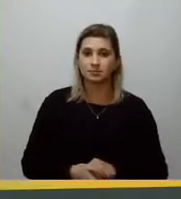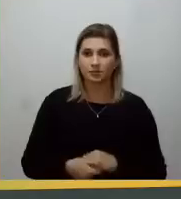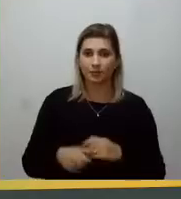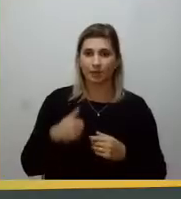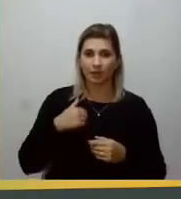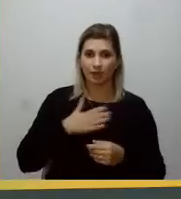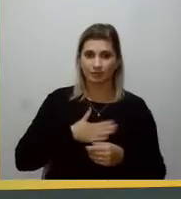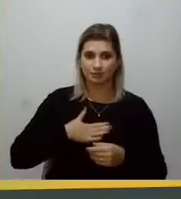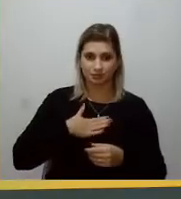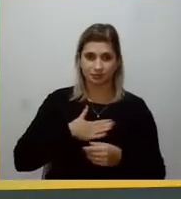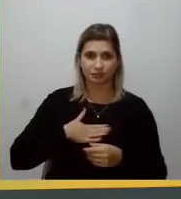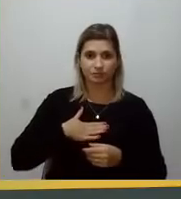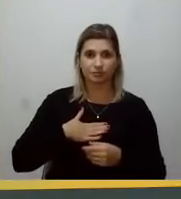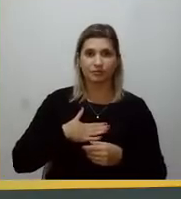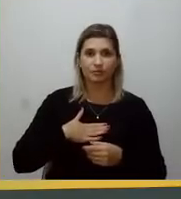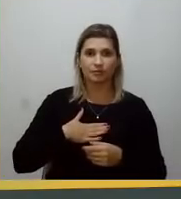só